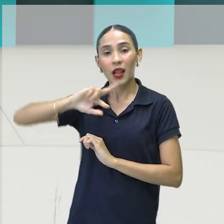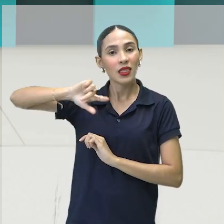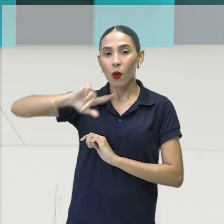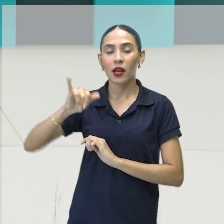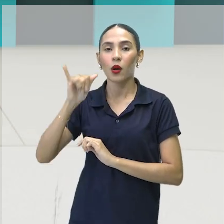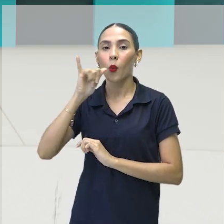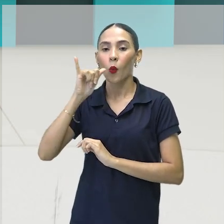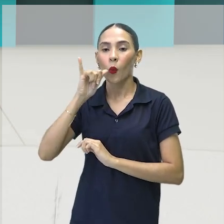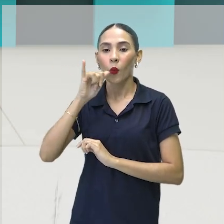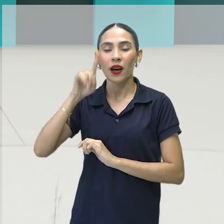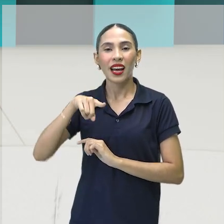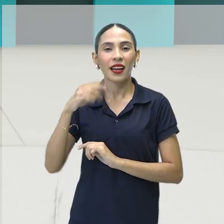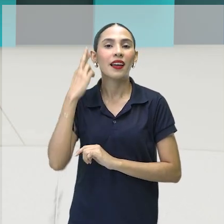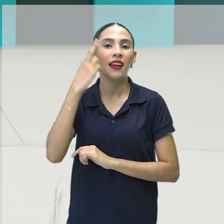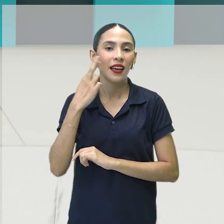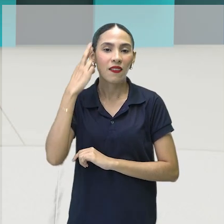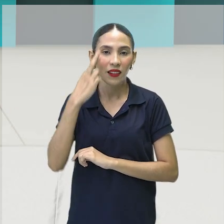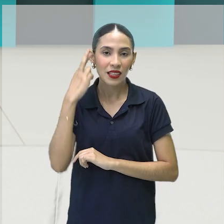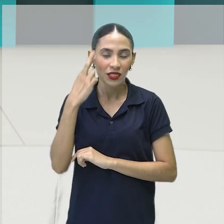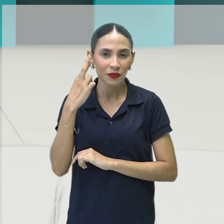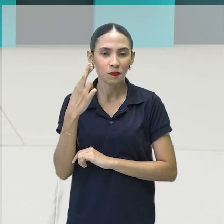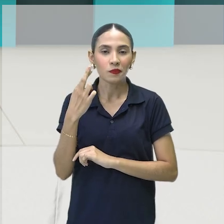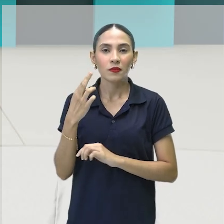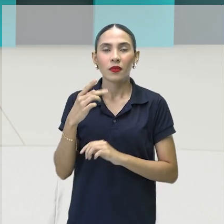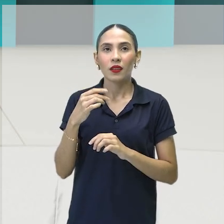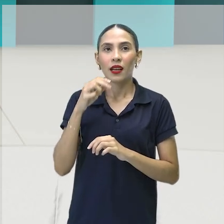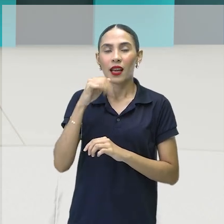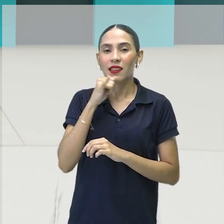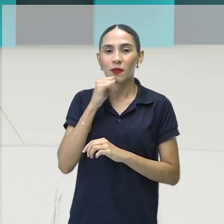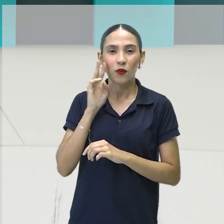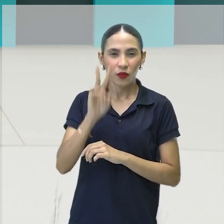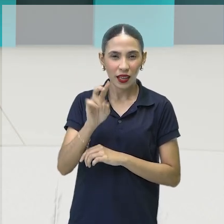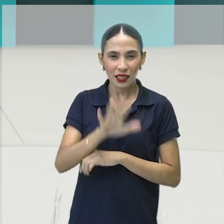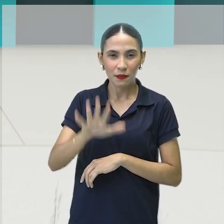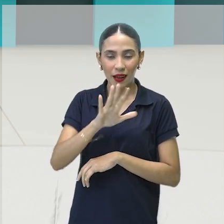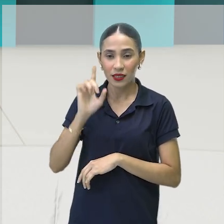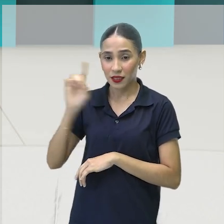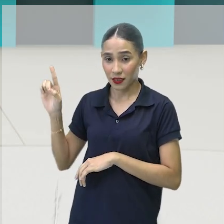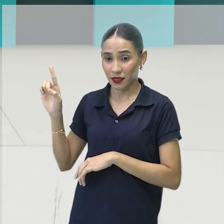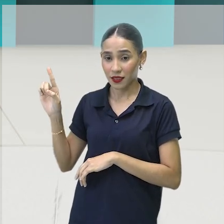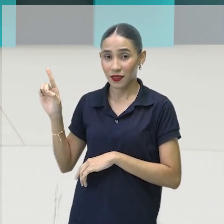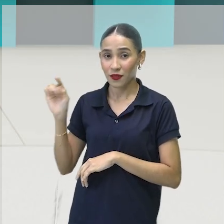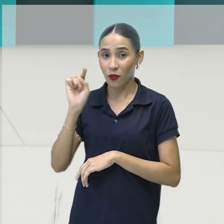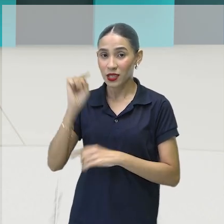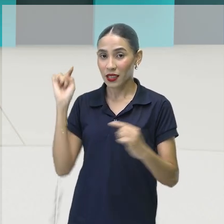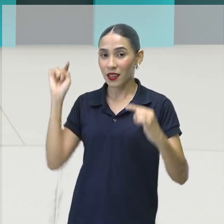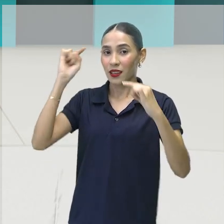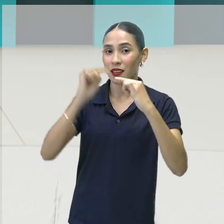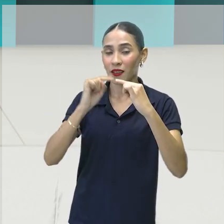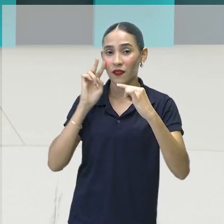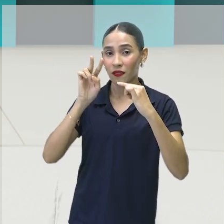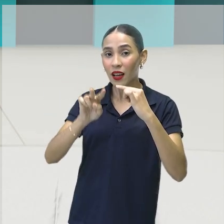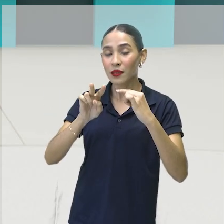um cachimbo. É para nós refletirmos. Será que o que nós estamos vendo é realmente o que nós estamos